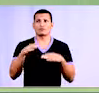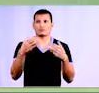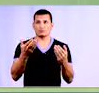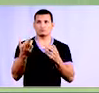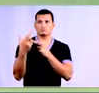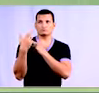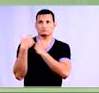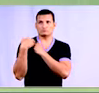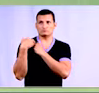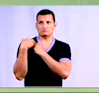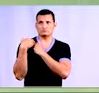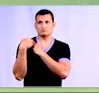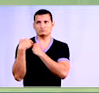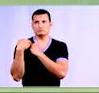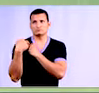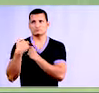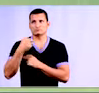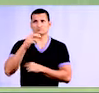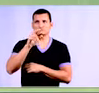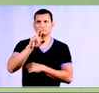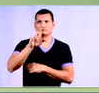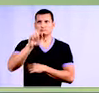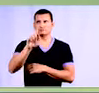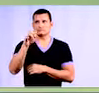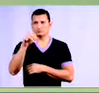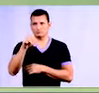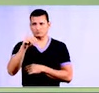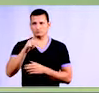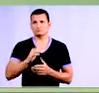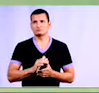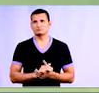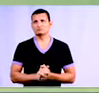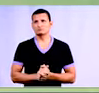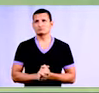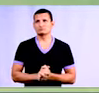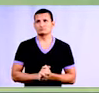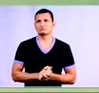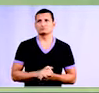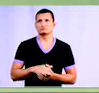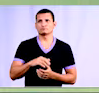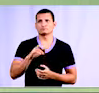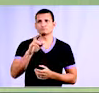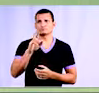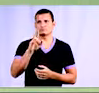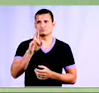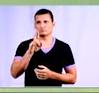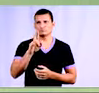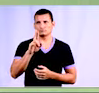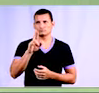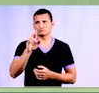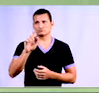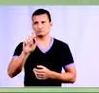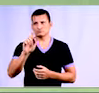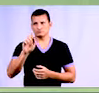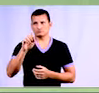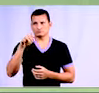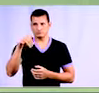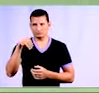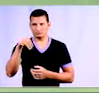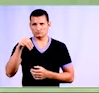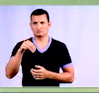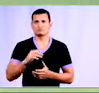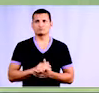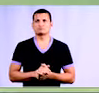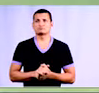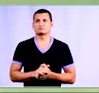da UGM, da Unidade de Gerenciamento de Memória? Foi bem